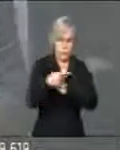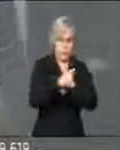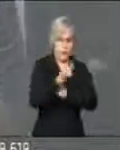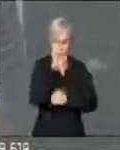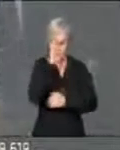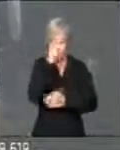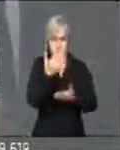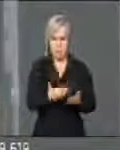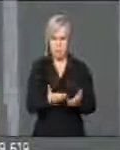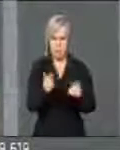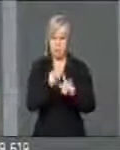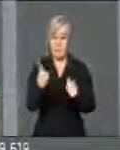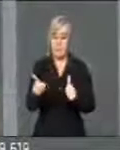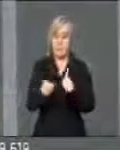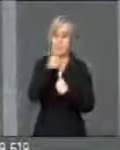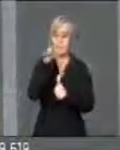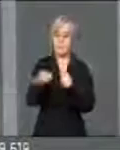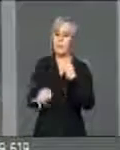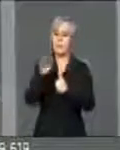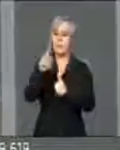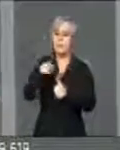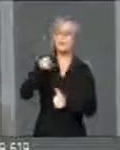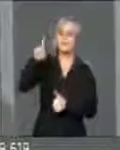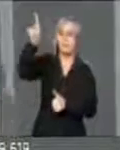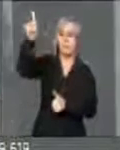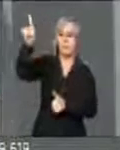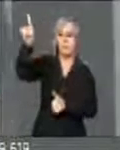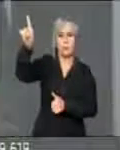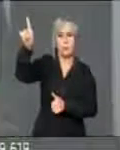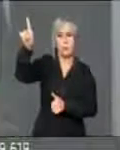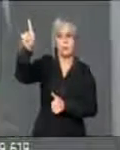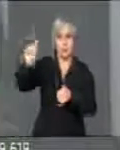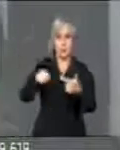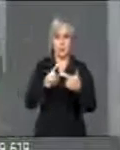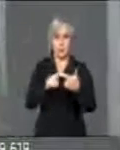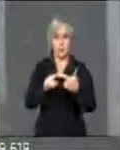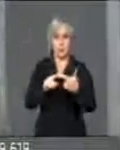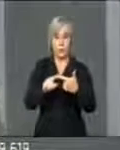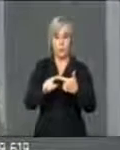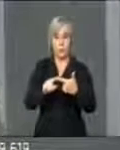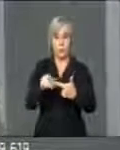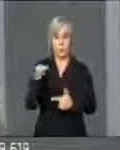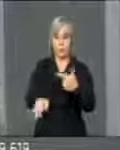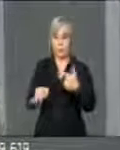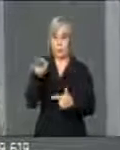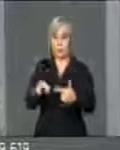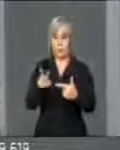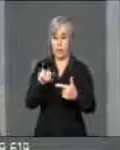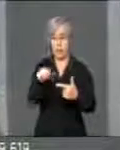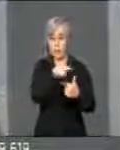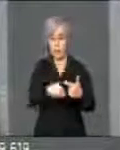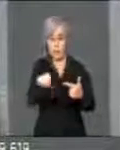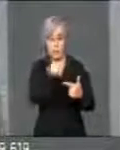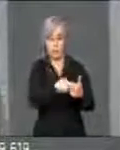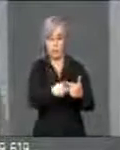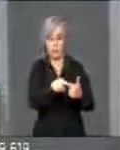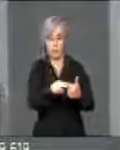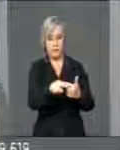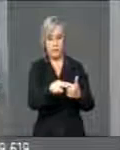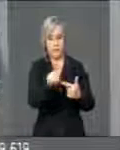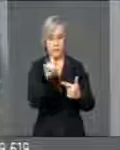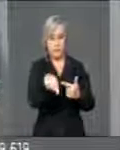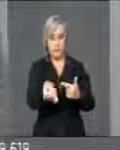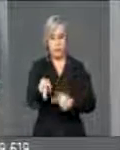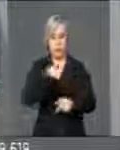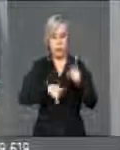atos. Primeiro, quem será é Deus, o justo juiz. Segundo, quem julgará os senhores e os seus atos será